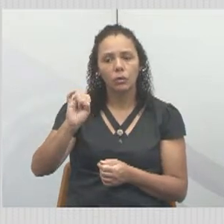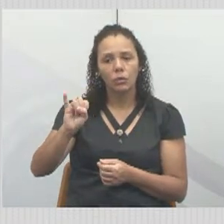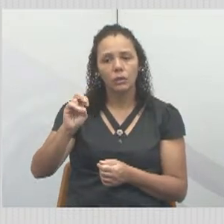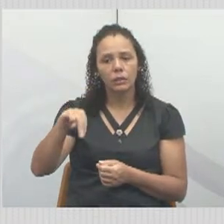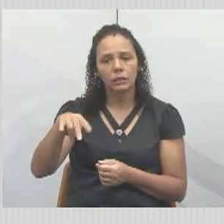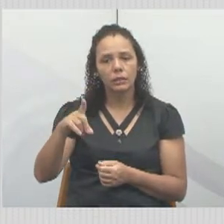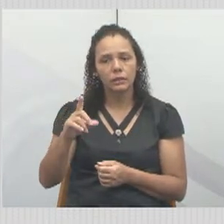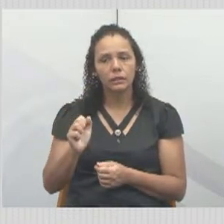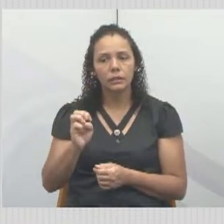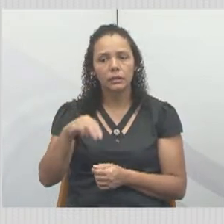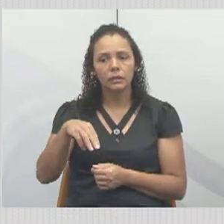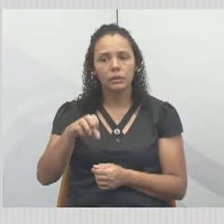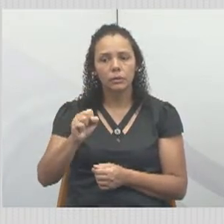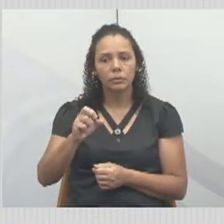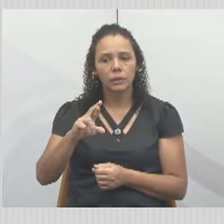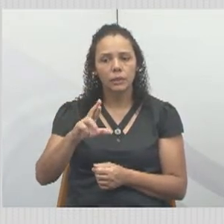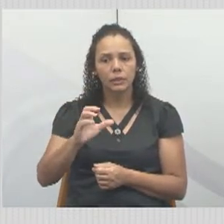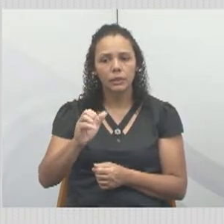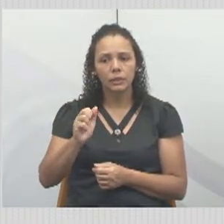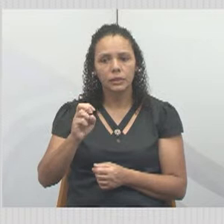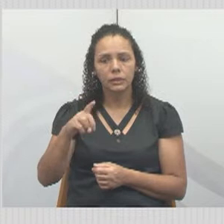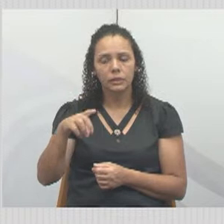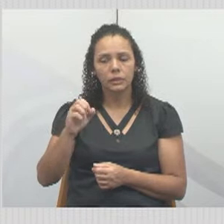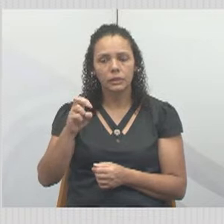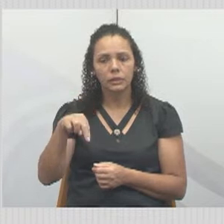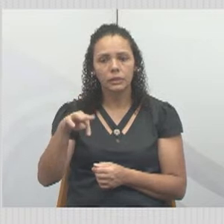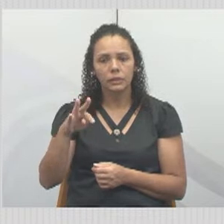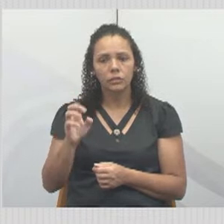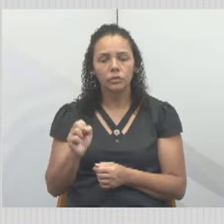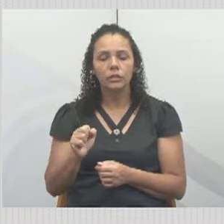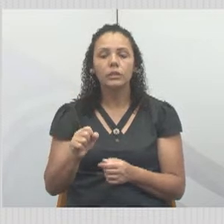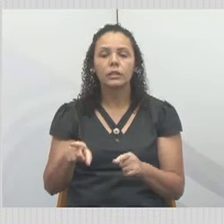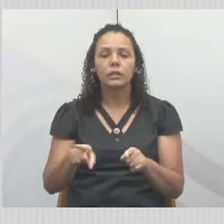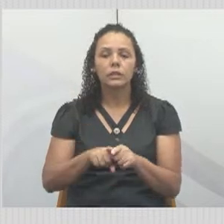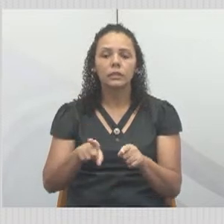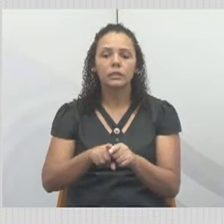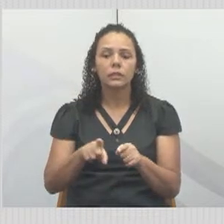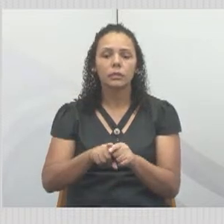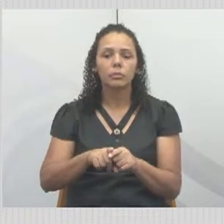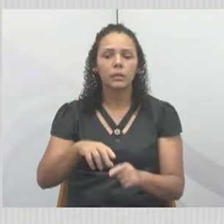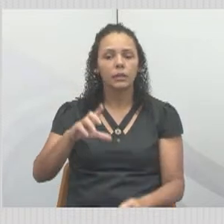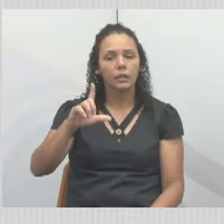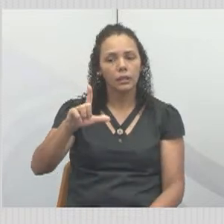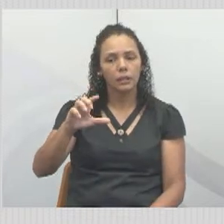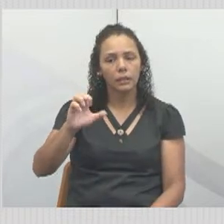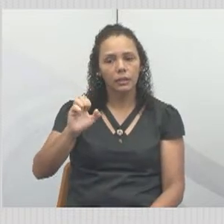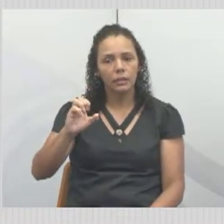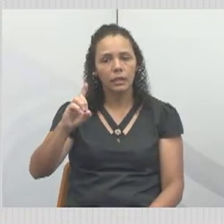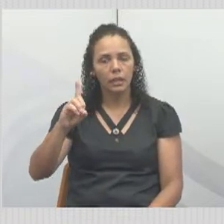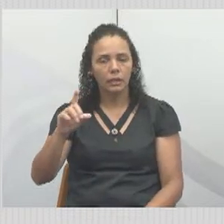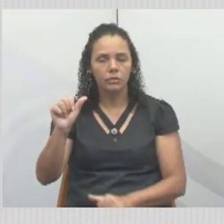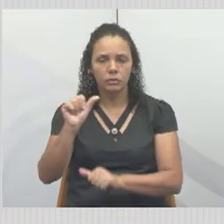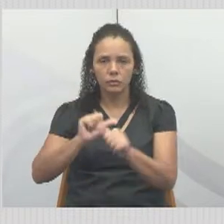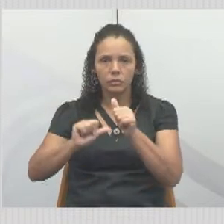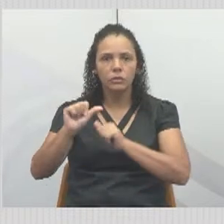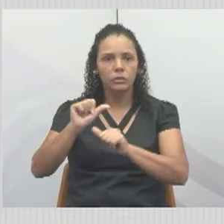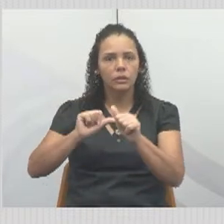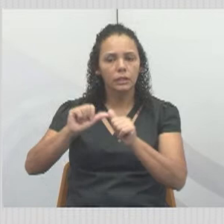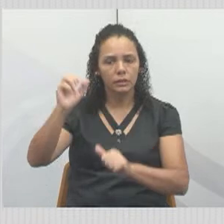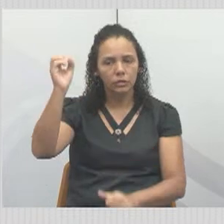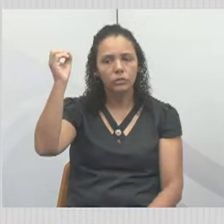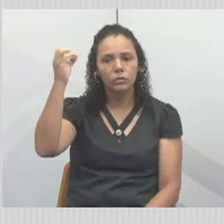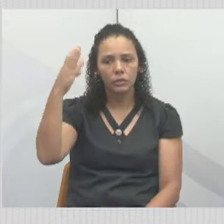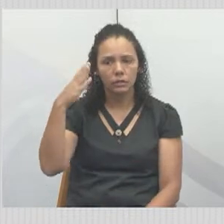da Olinda Mercadante do Paraíso até o Leblon, e a expansão do Parque de LED, também da troca das lâmpadas do município por